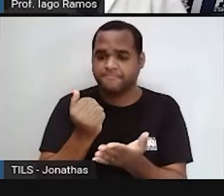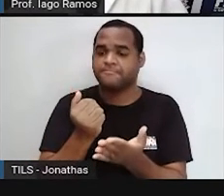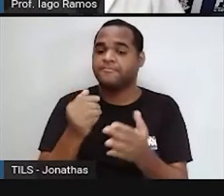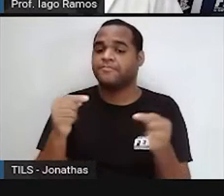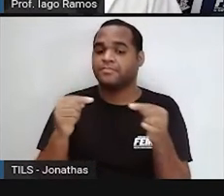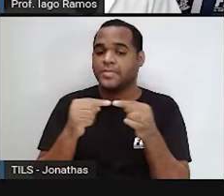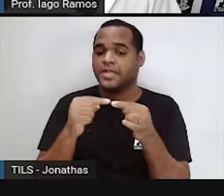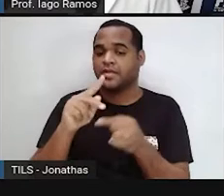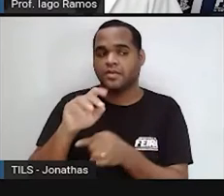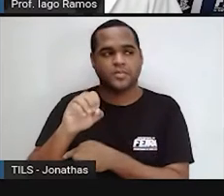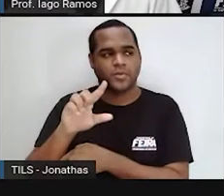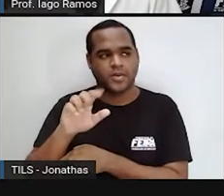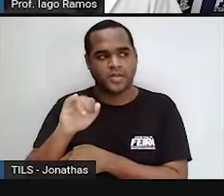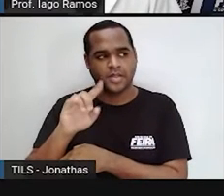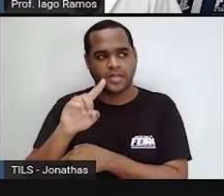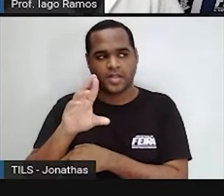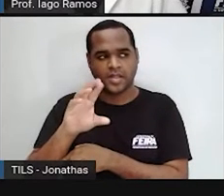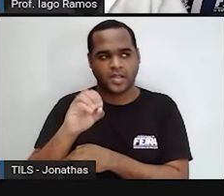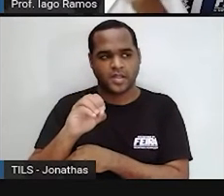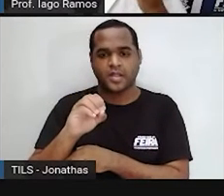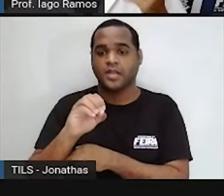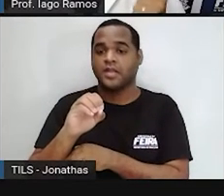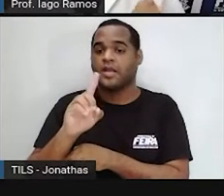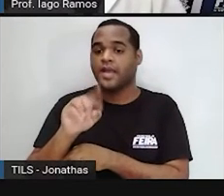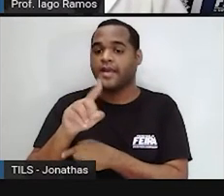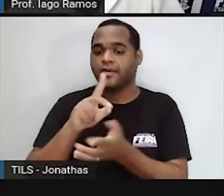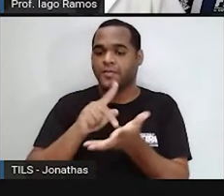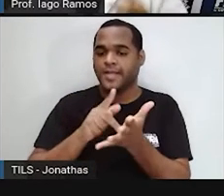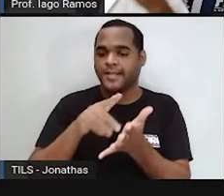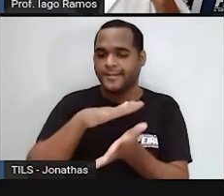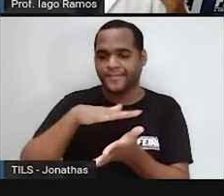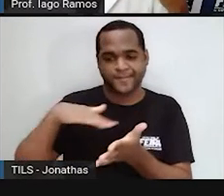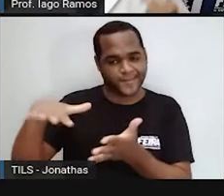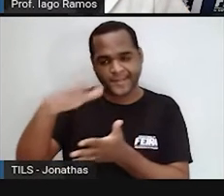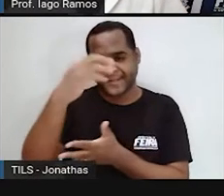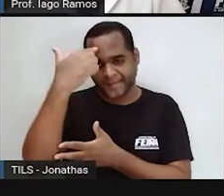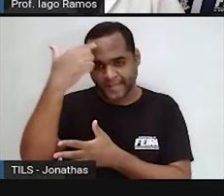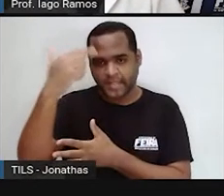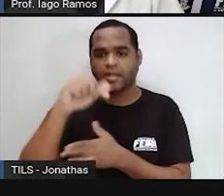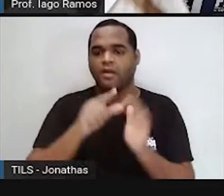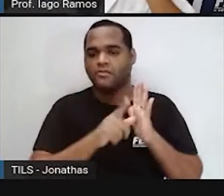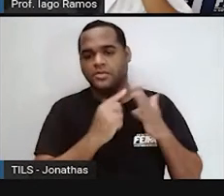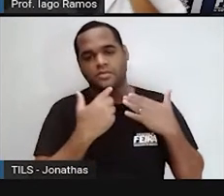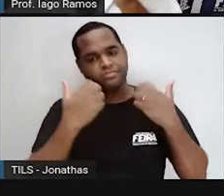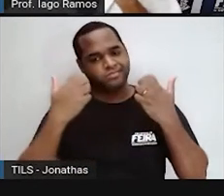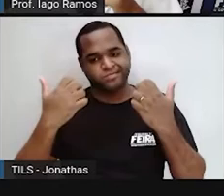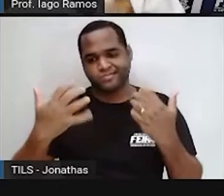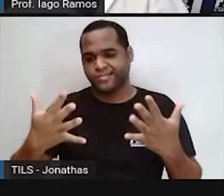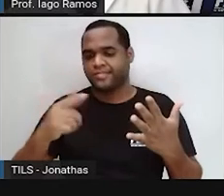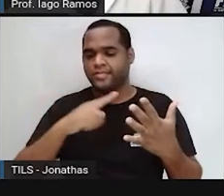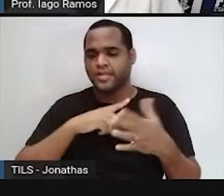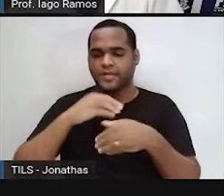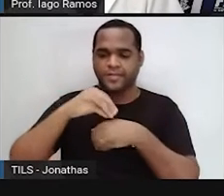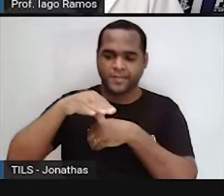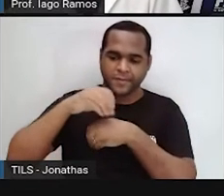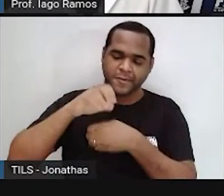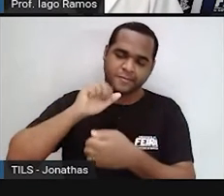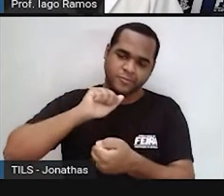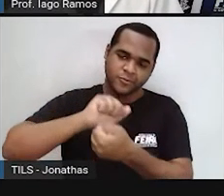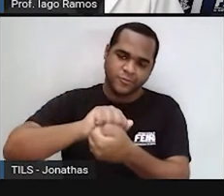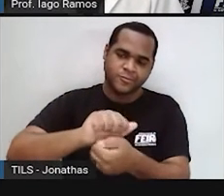poliedro essa figura geométrica espacial porque a gente viu ele em aulas anteriores e que você Ah